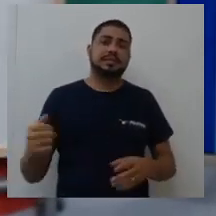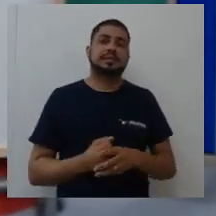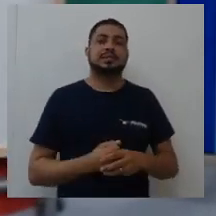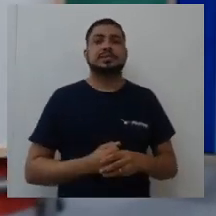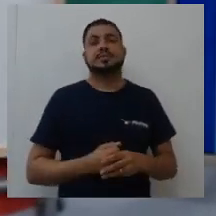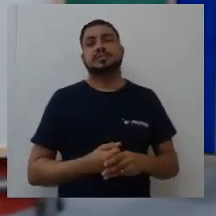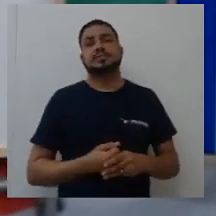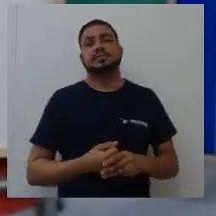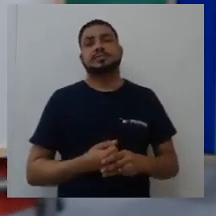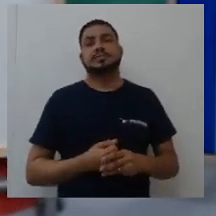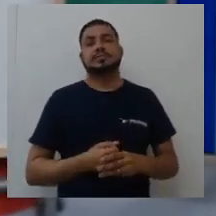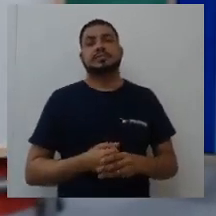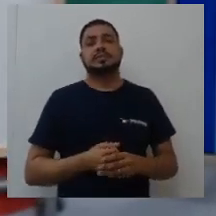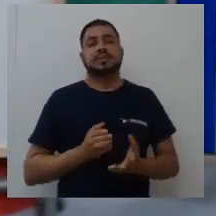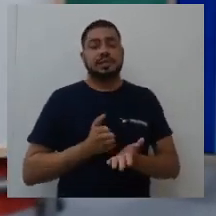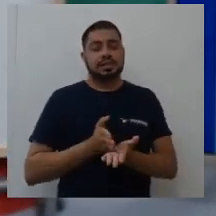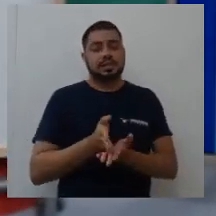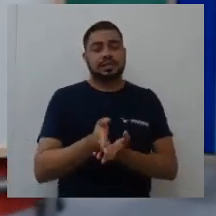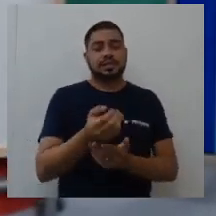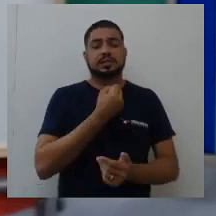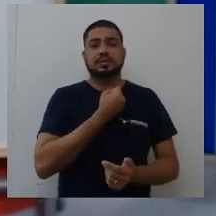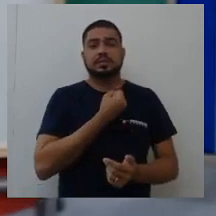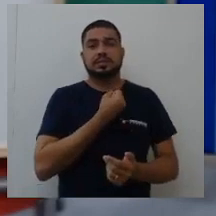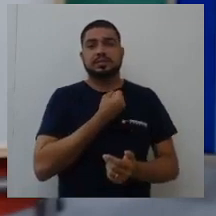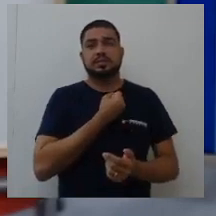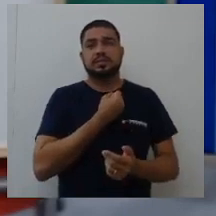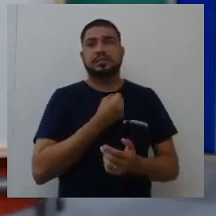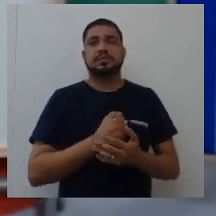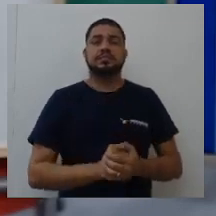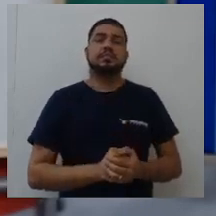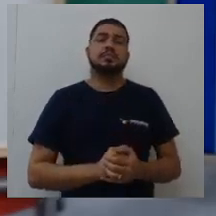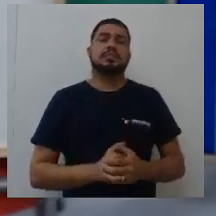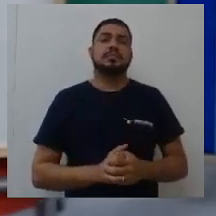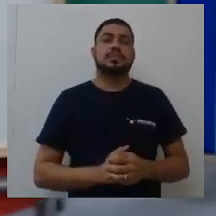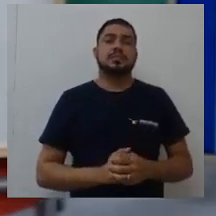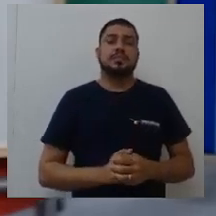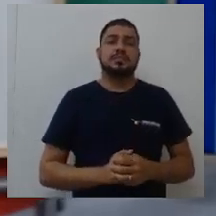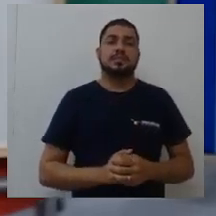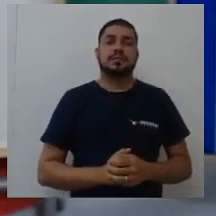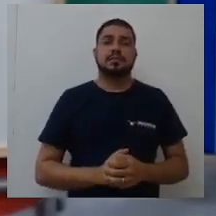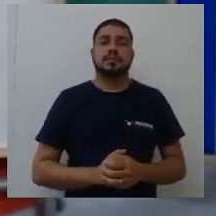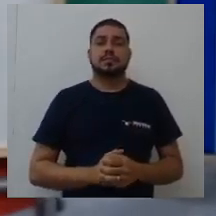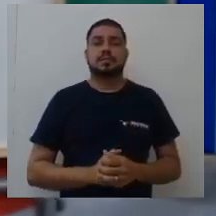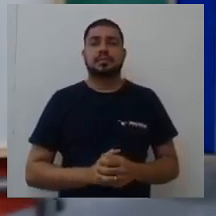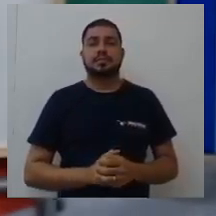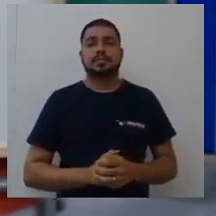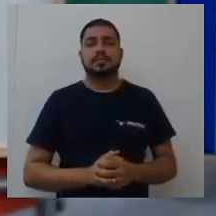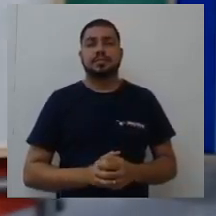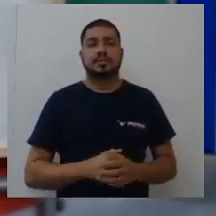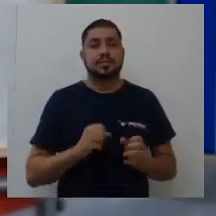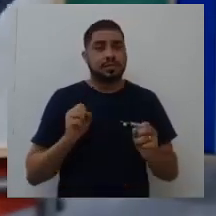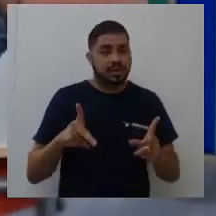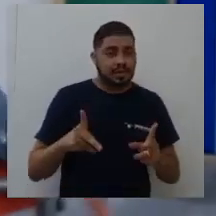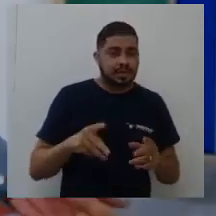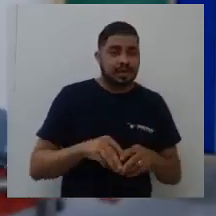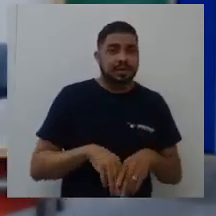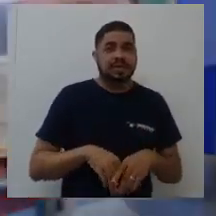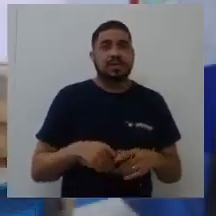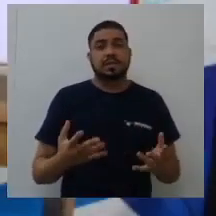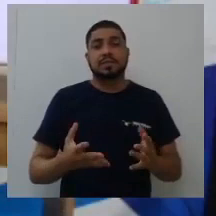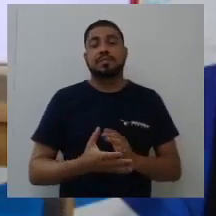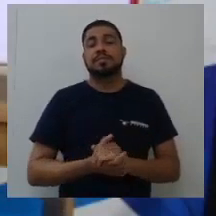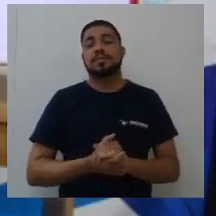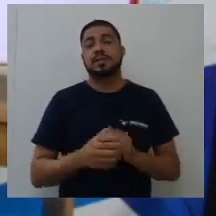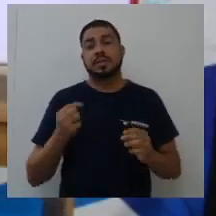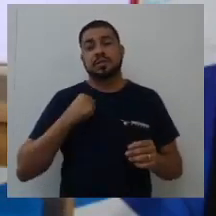direita da reta numérica. Direita da reta numérica. Beleza? Ok? Tranquilão aí?